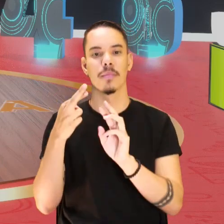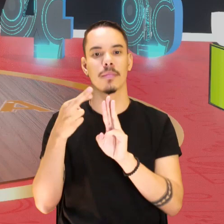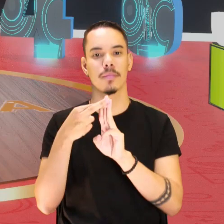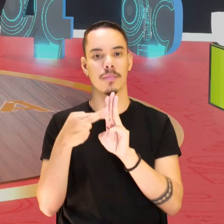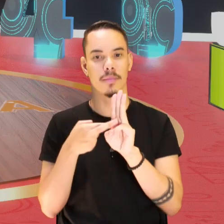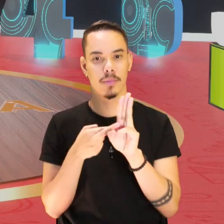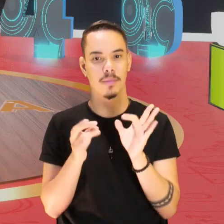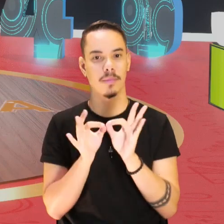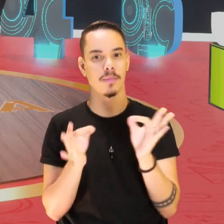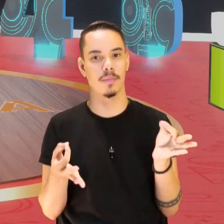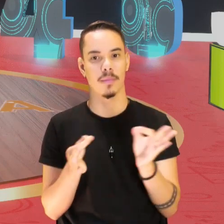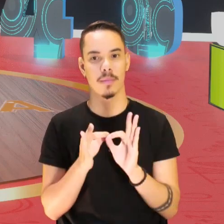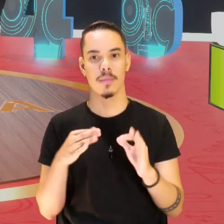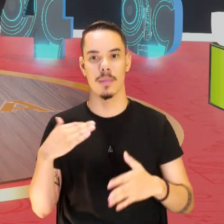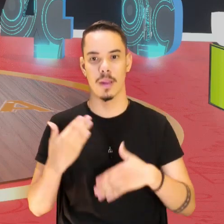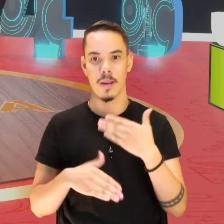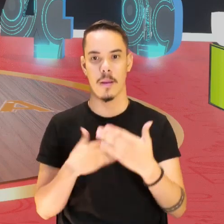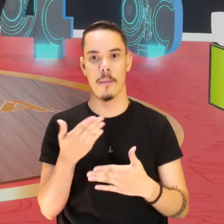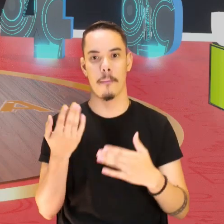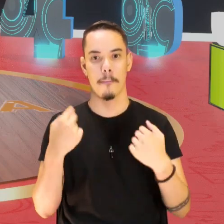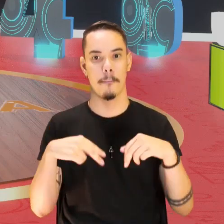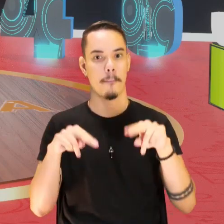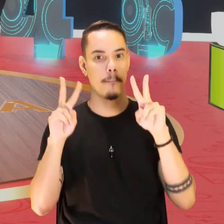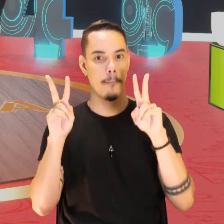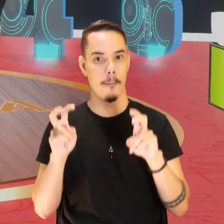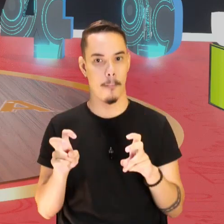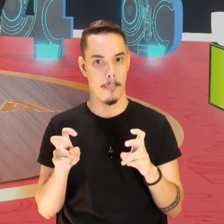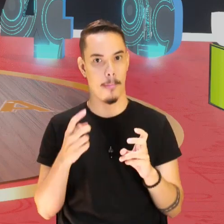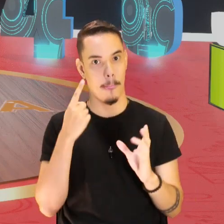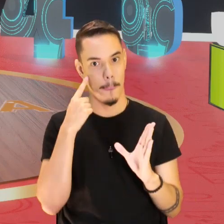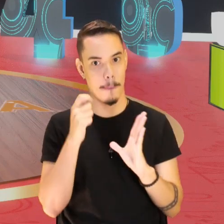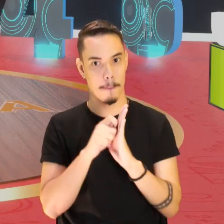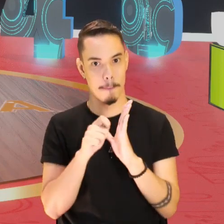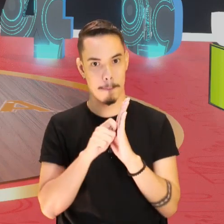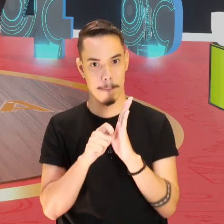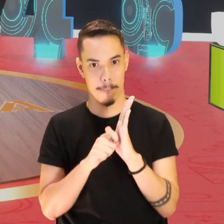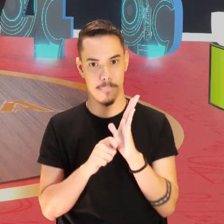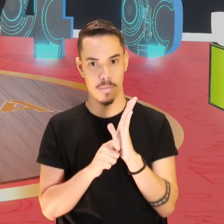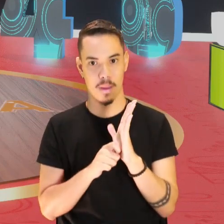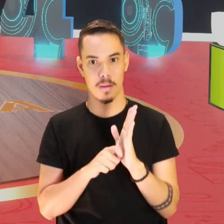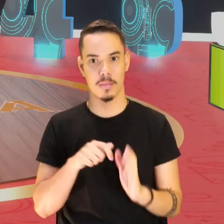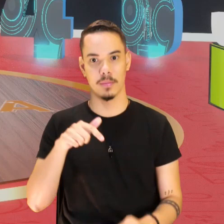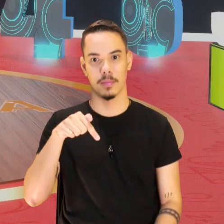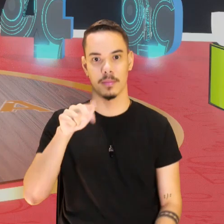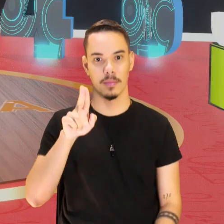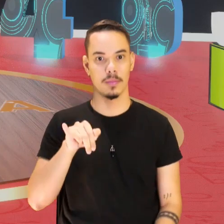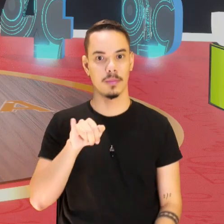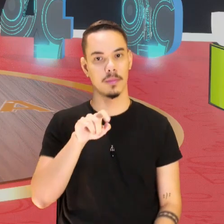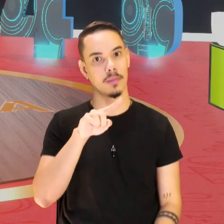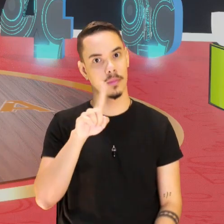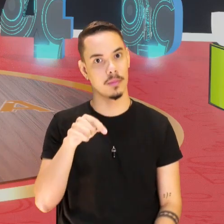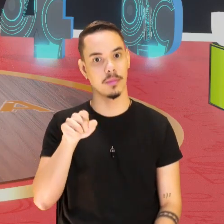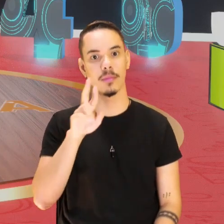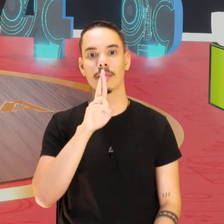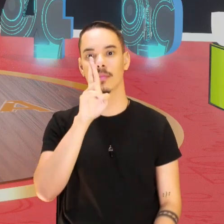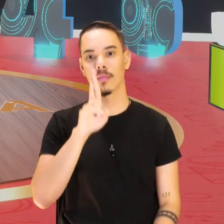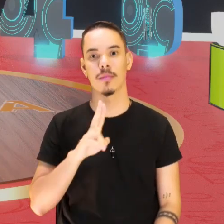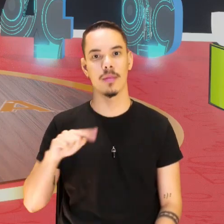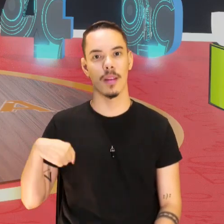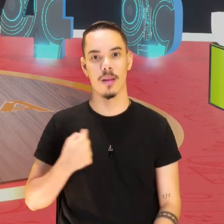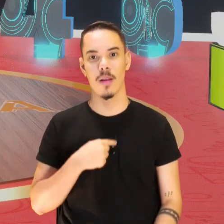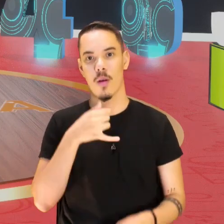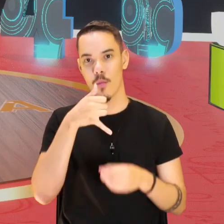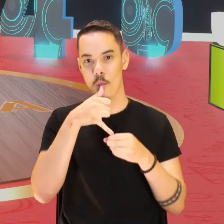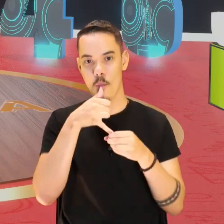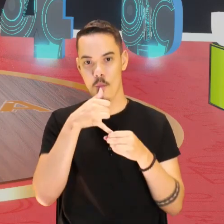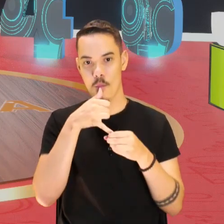três simples e avança o assunto mais então posso anotar aqui enquanto respondeu com isso a gente vai tomando um Terezinha